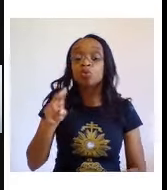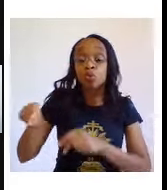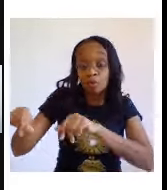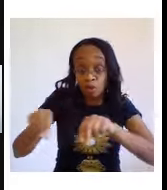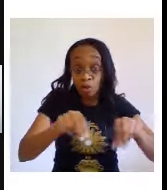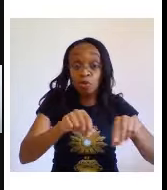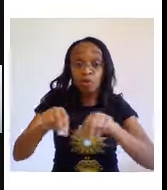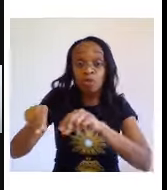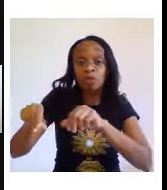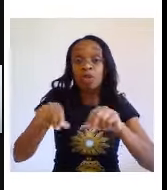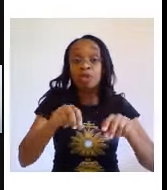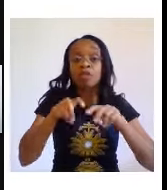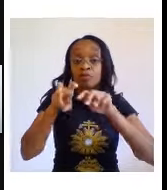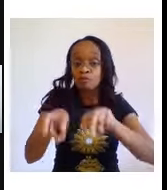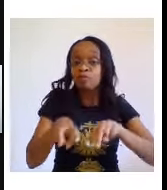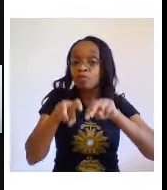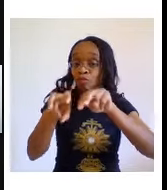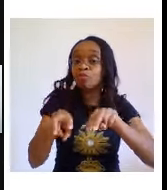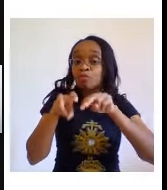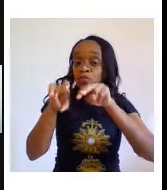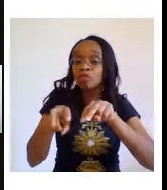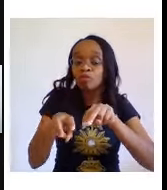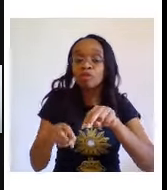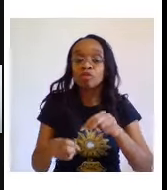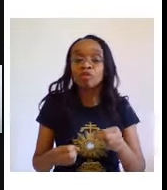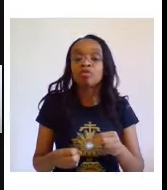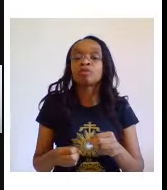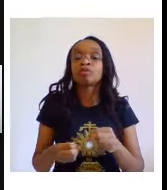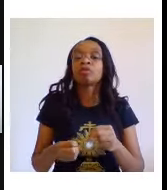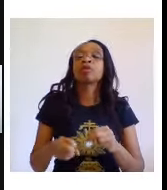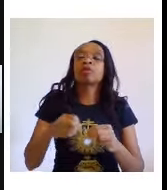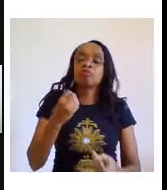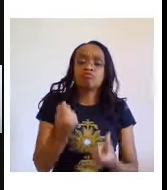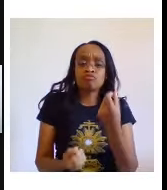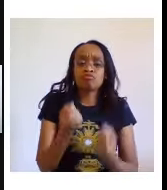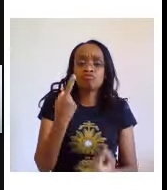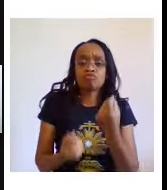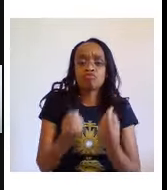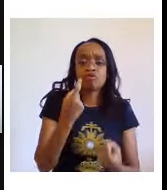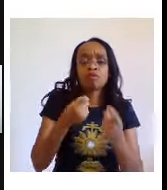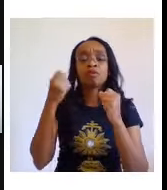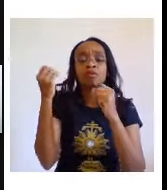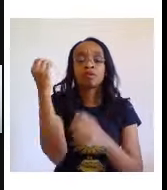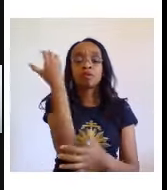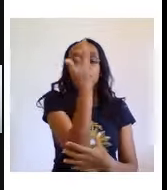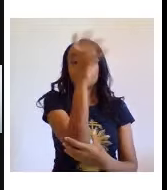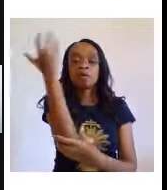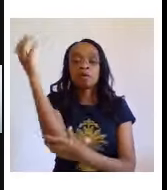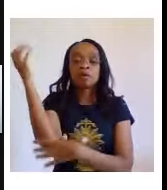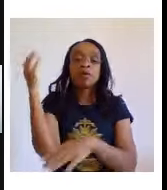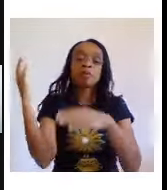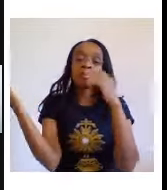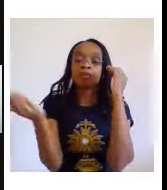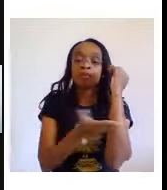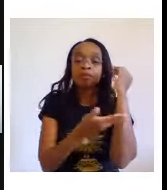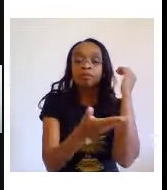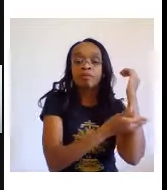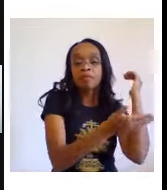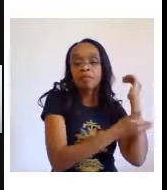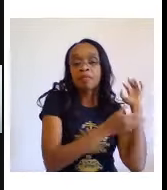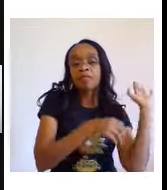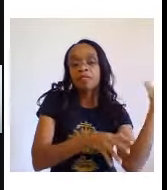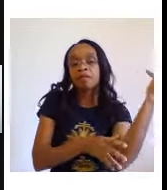solo, agropecuária, queimadas, desmatamento. Então, apesar de